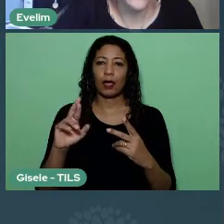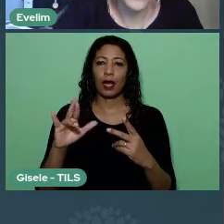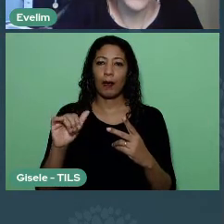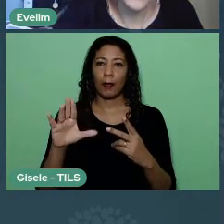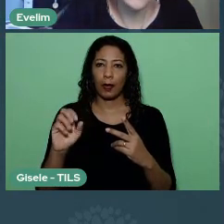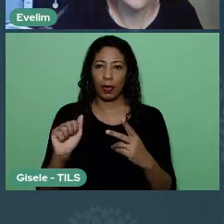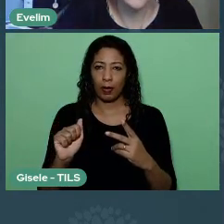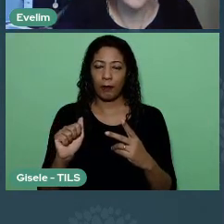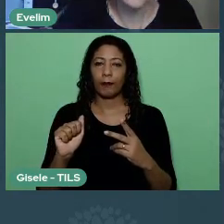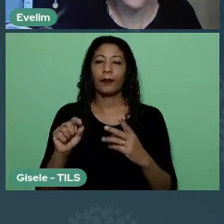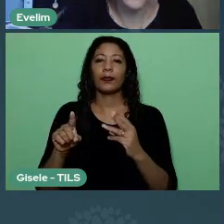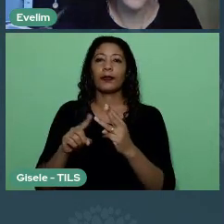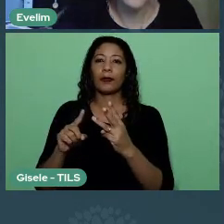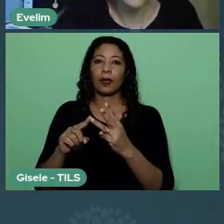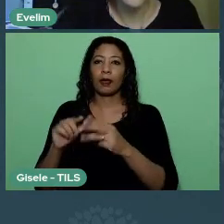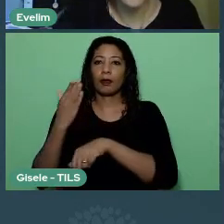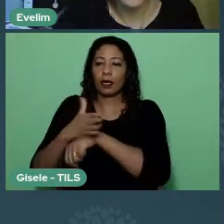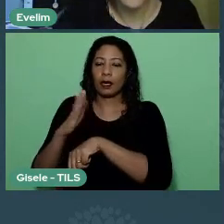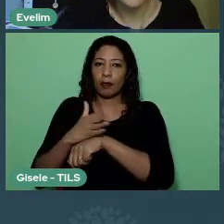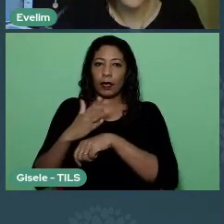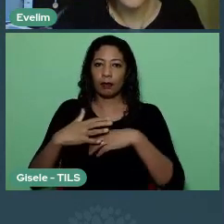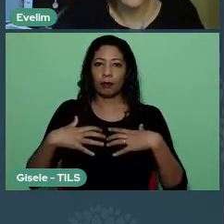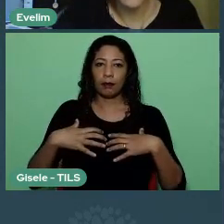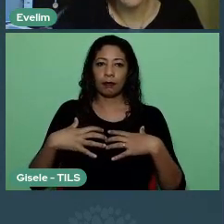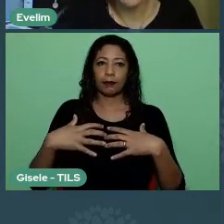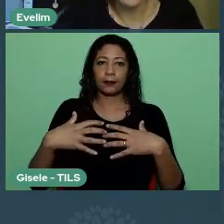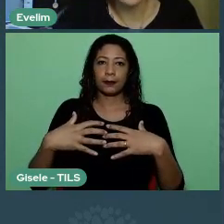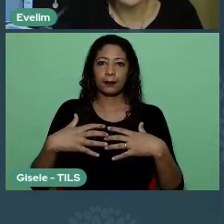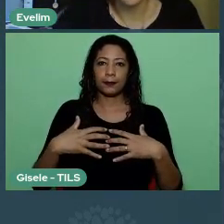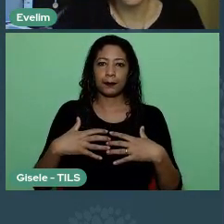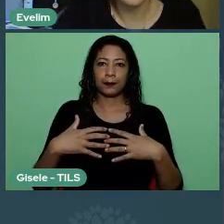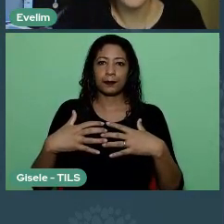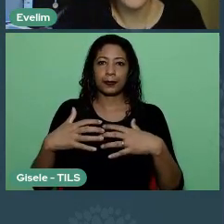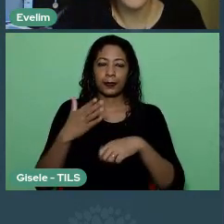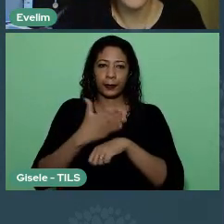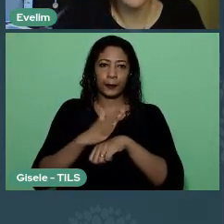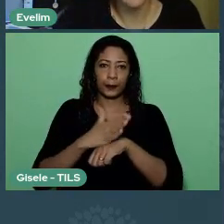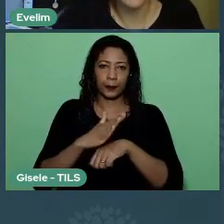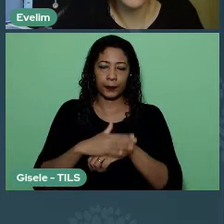treinamento muscular inspiratório, né? Então, mesmo na fase